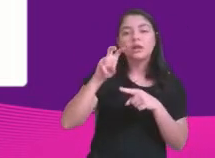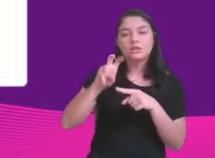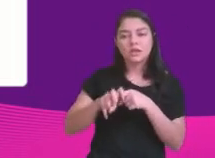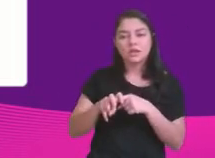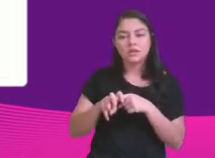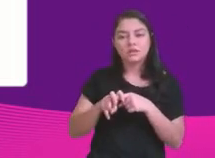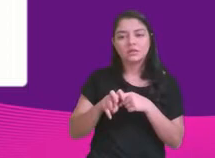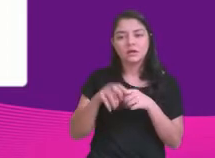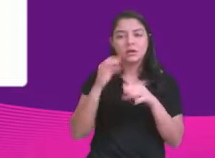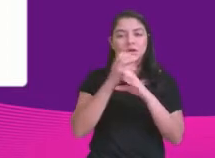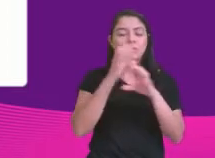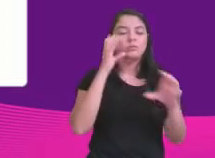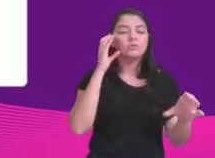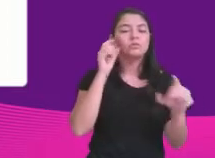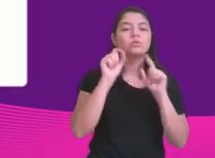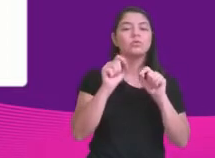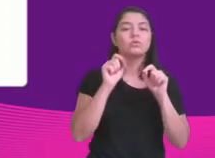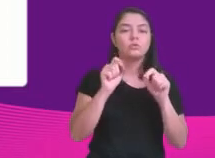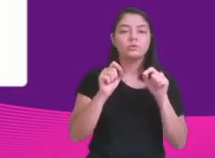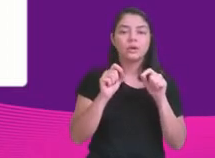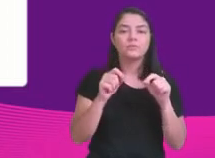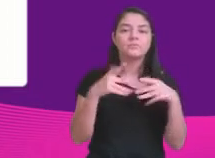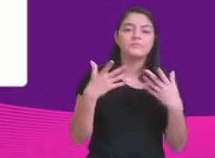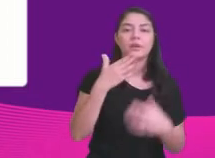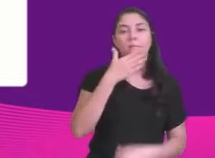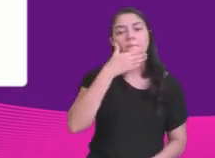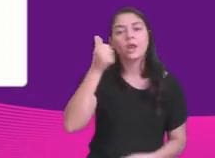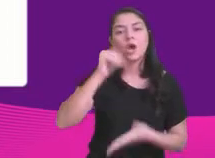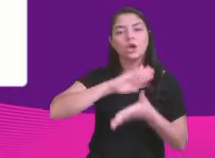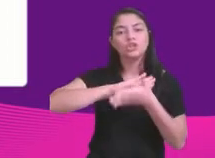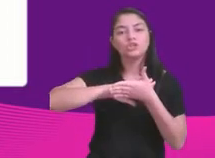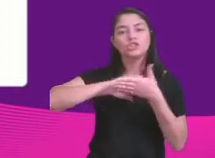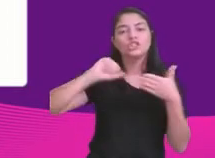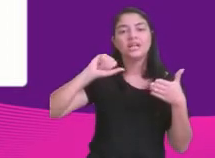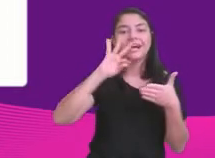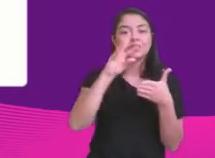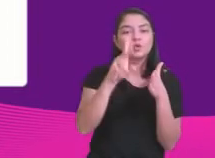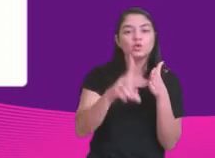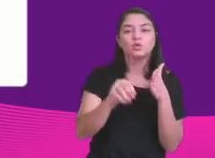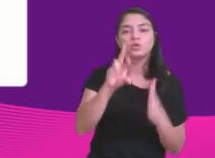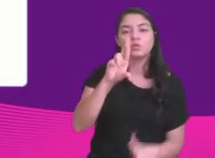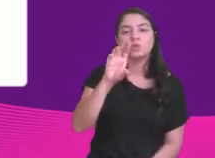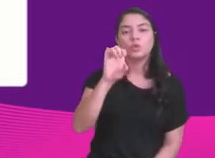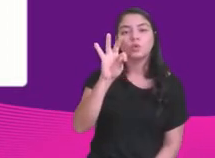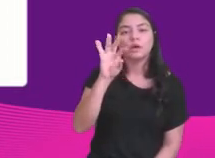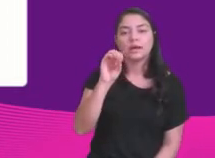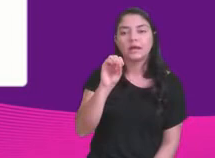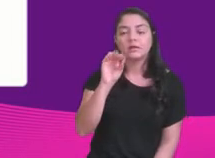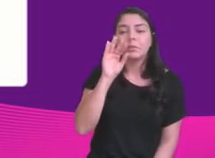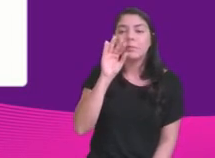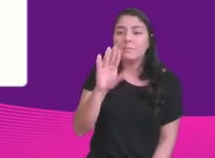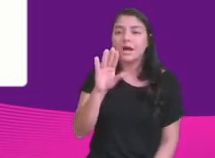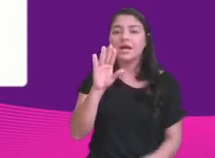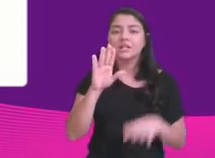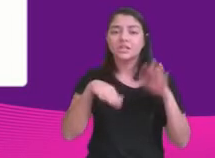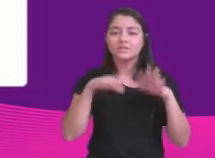história de executar a excisão total do mesorreto e a técnica antiga. Quando nós sentamos no console, temos